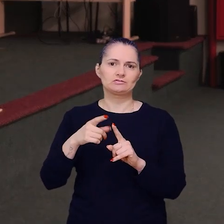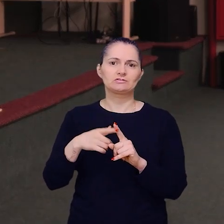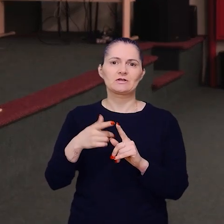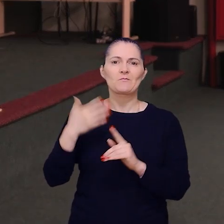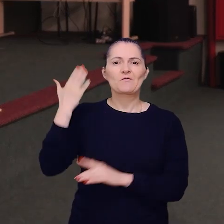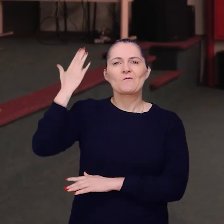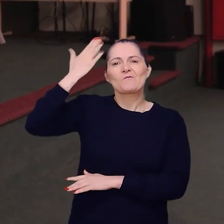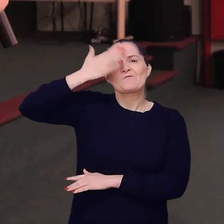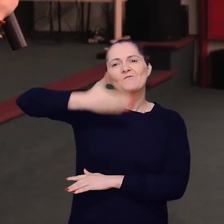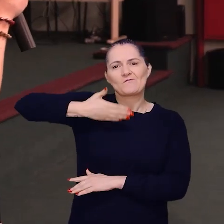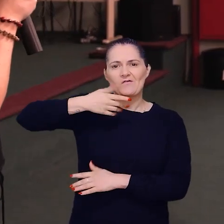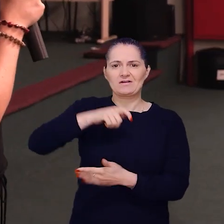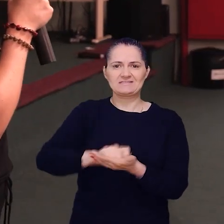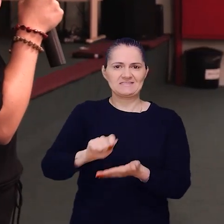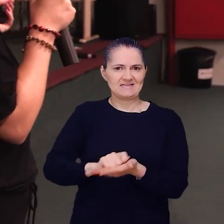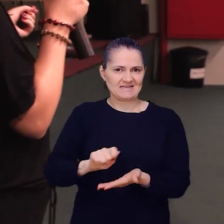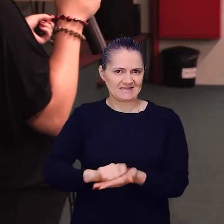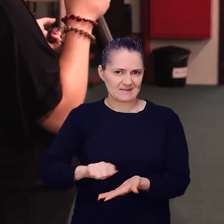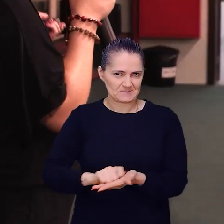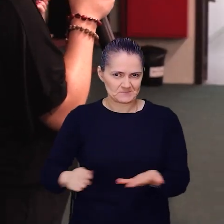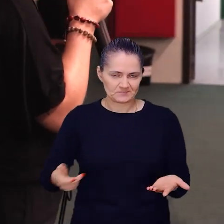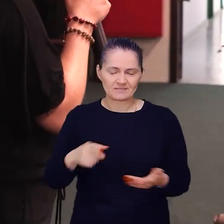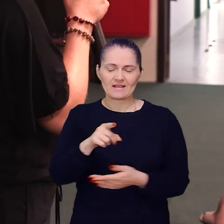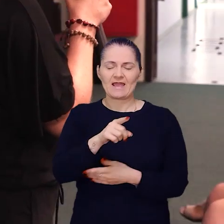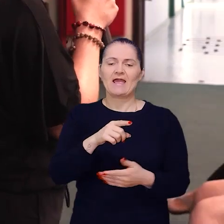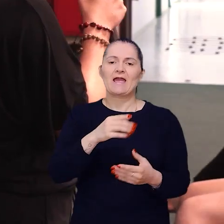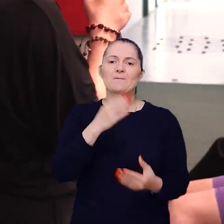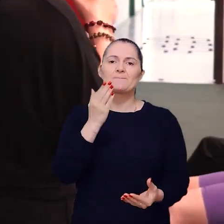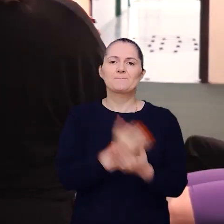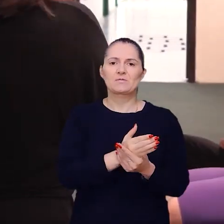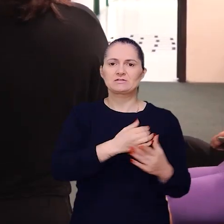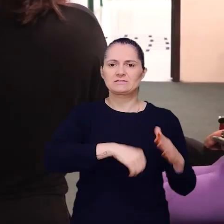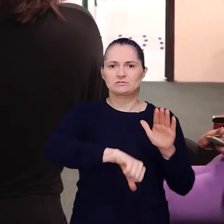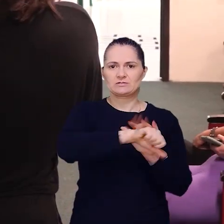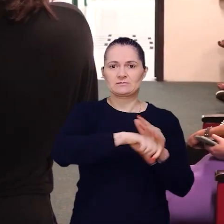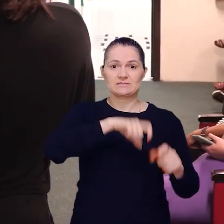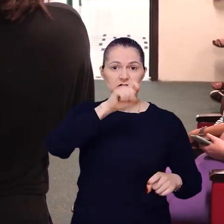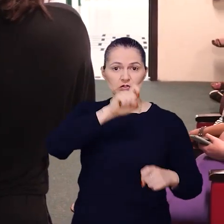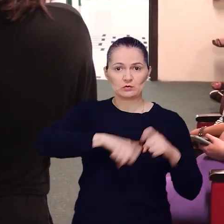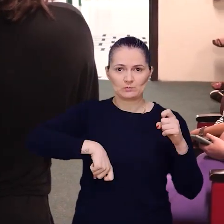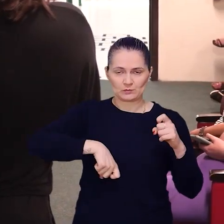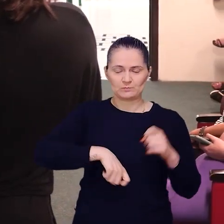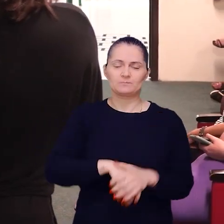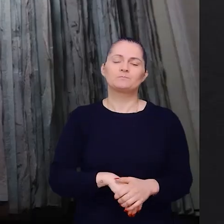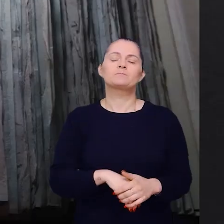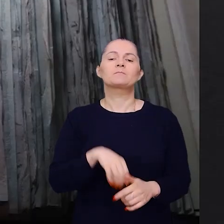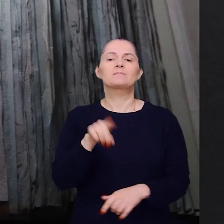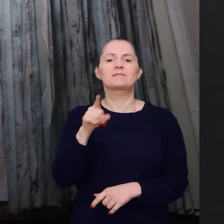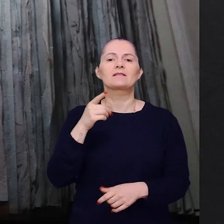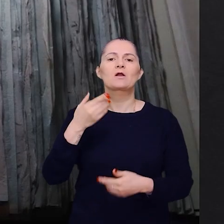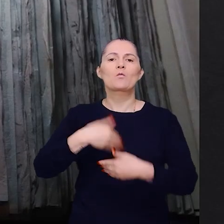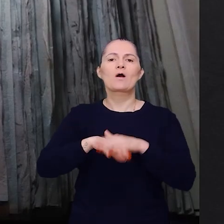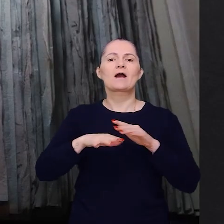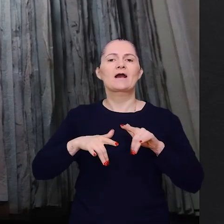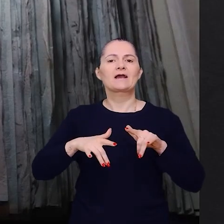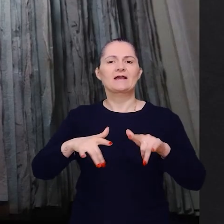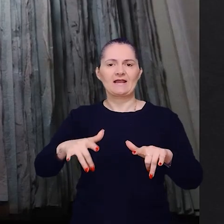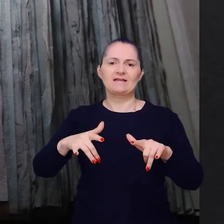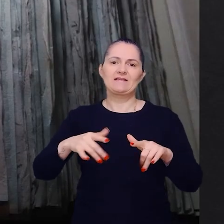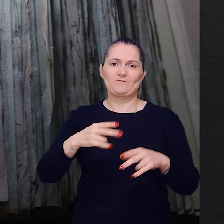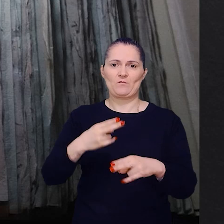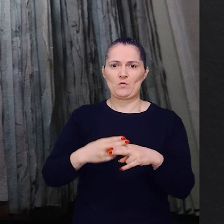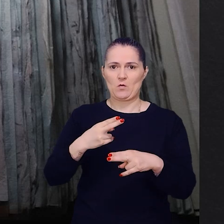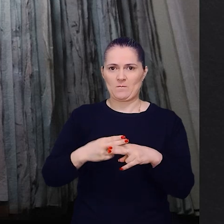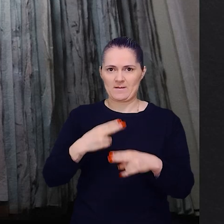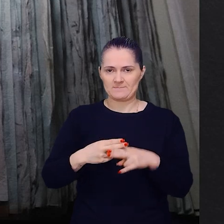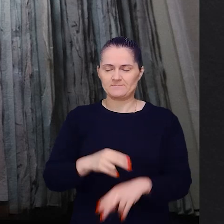no meu doutorado, que foram as fontes escritas, e esse aqui é um processo-crime por estupro. Ele está lá no Arquivo de Estado de Roma,